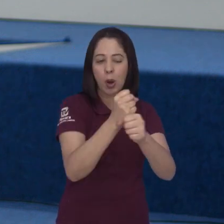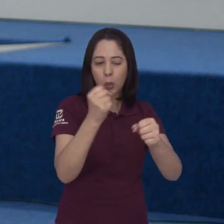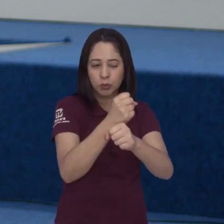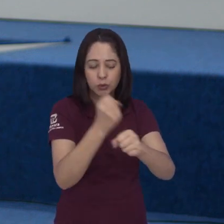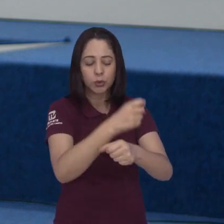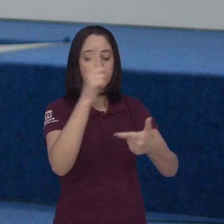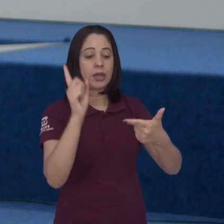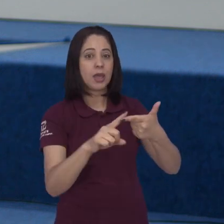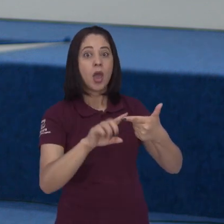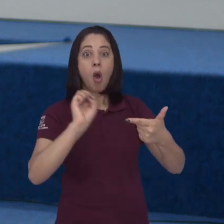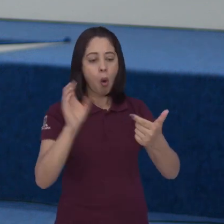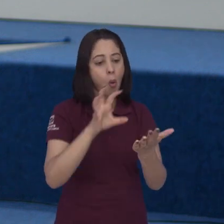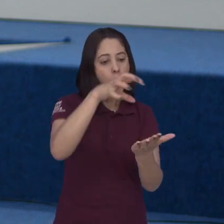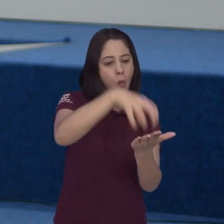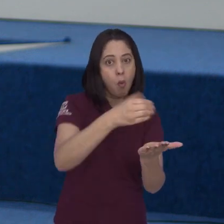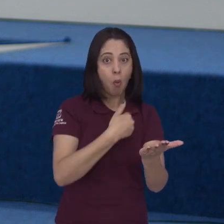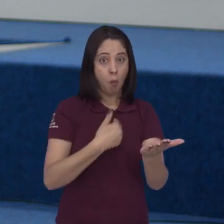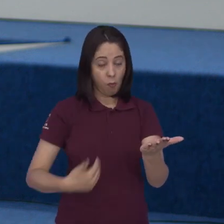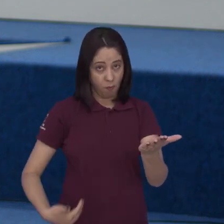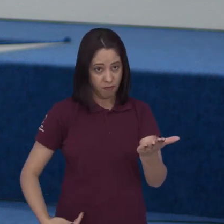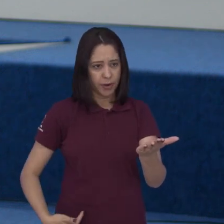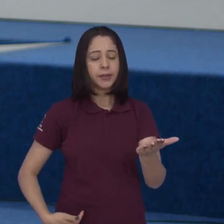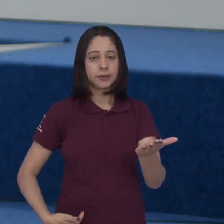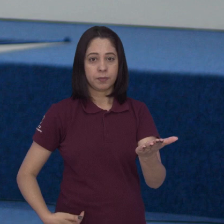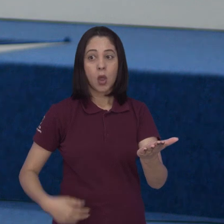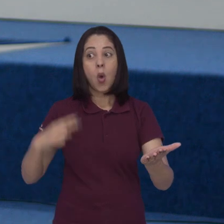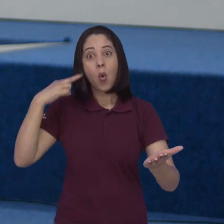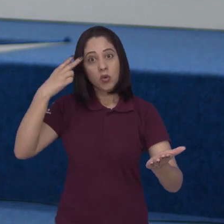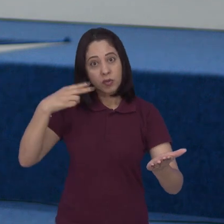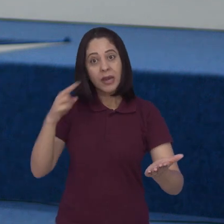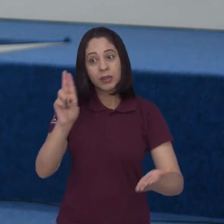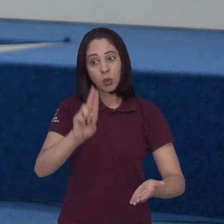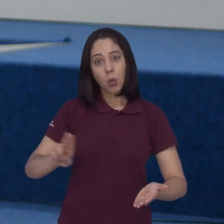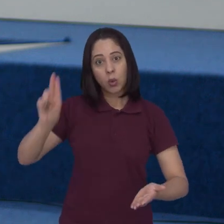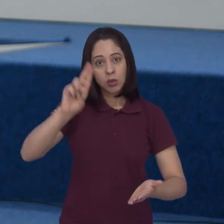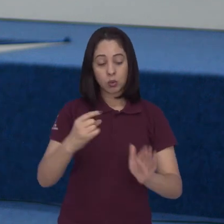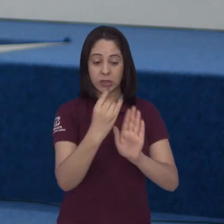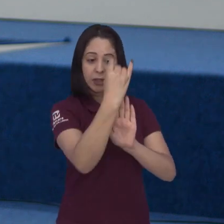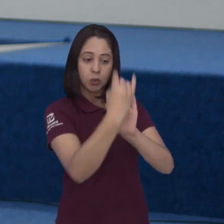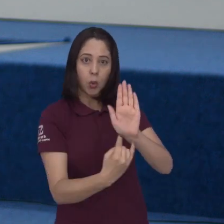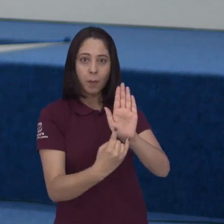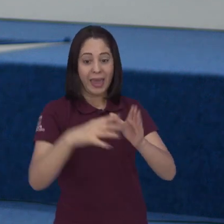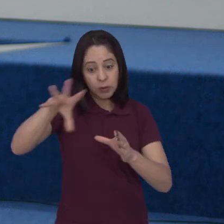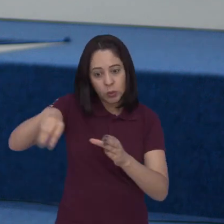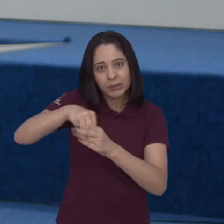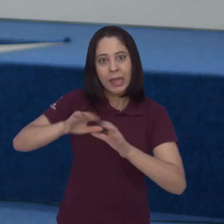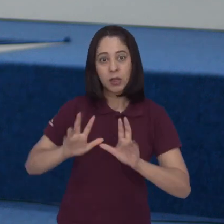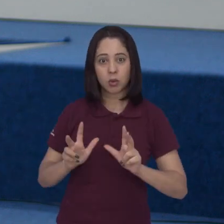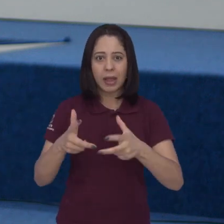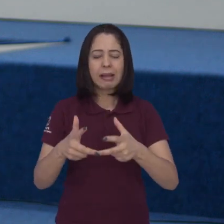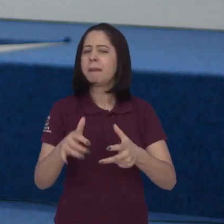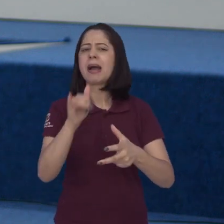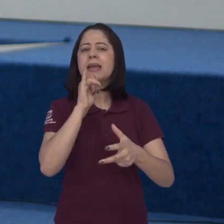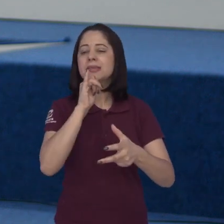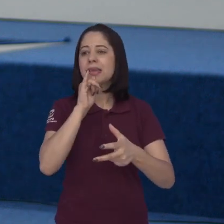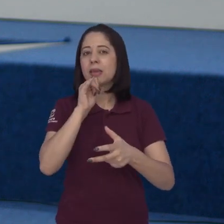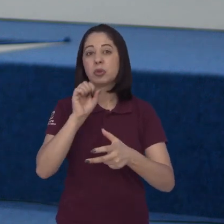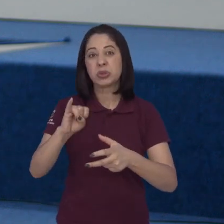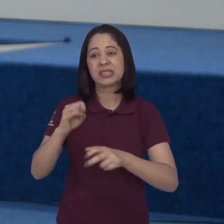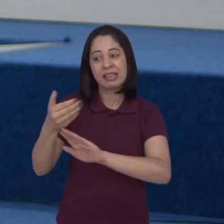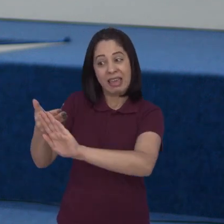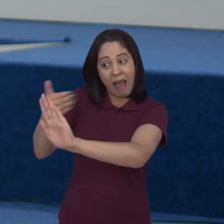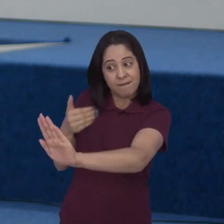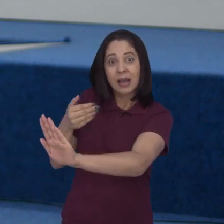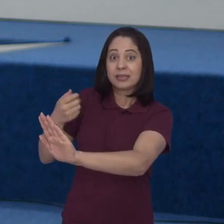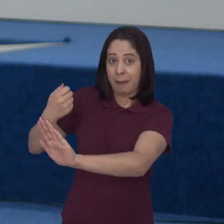uma obra da cidade ou sobre algum órgão público. Os vereadores também utilizam os requerimentos para assuntos internos da Câmara, como